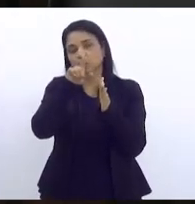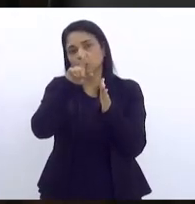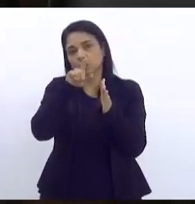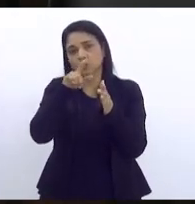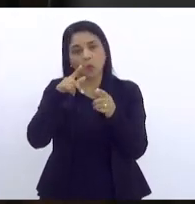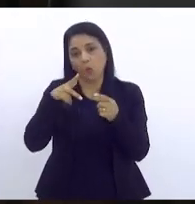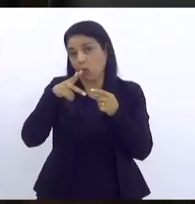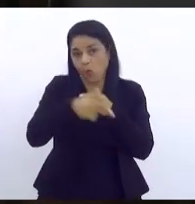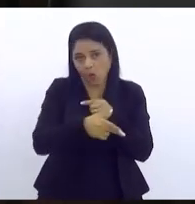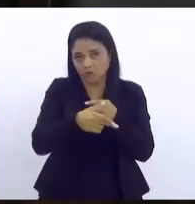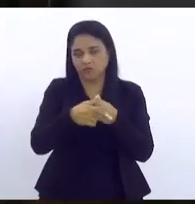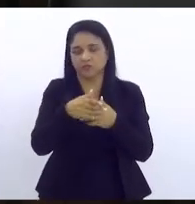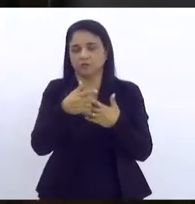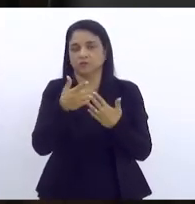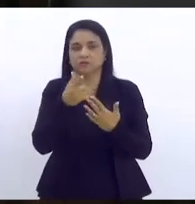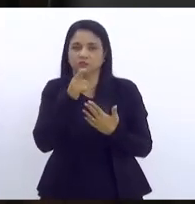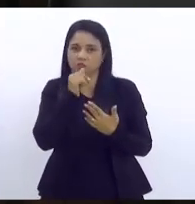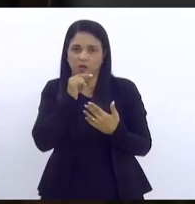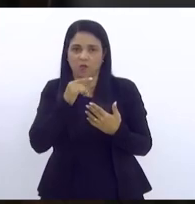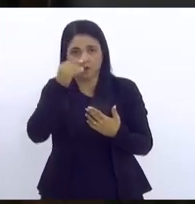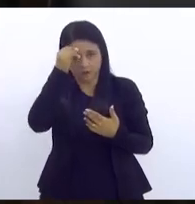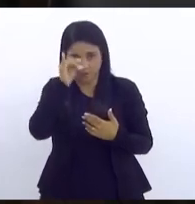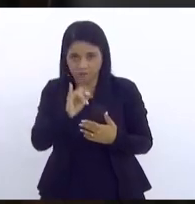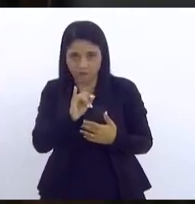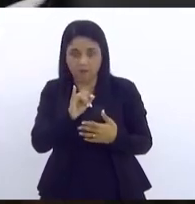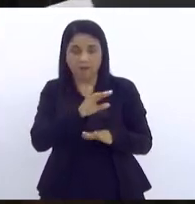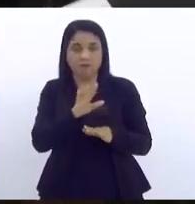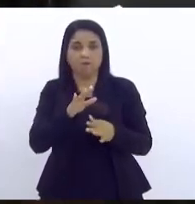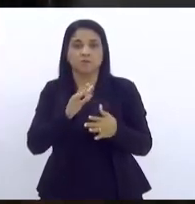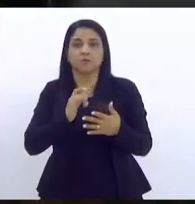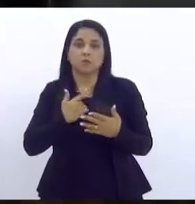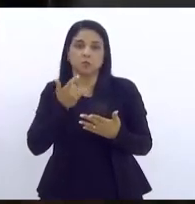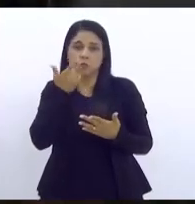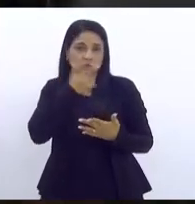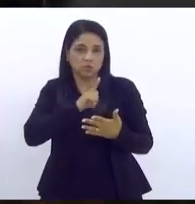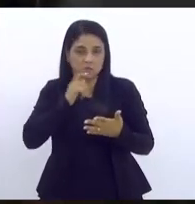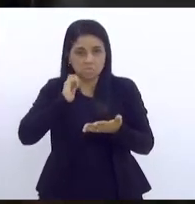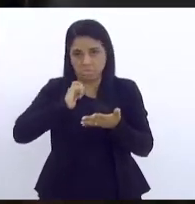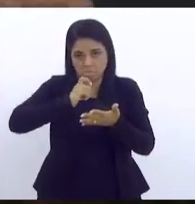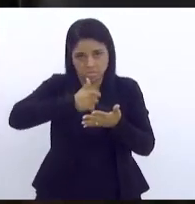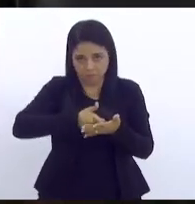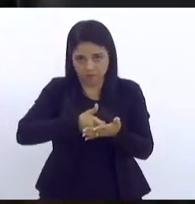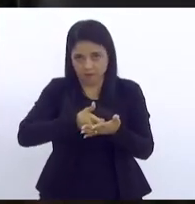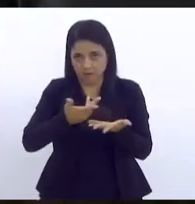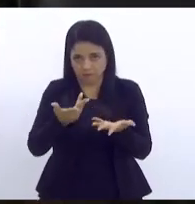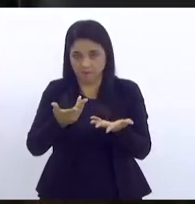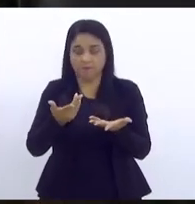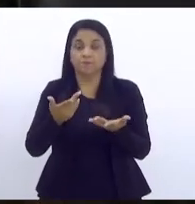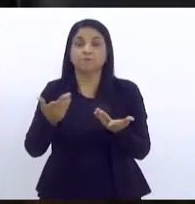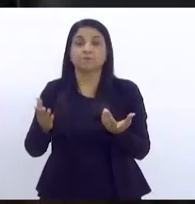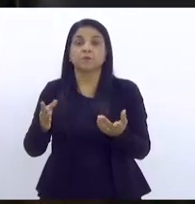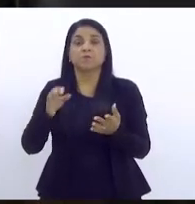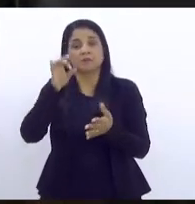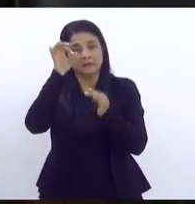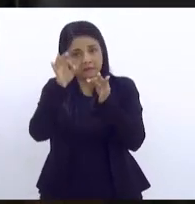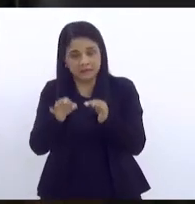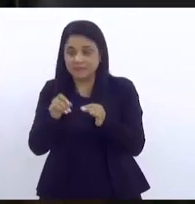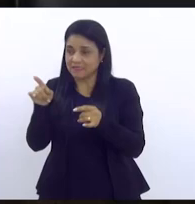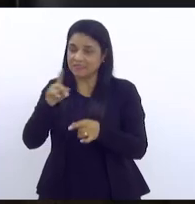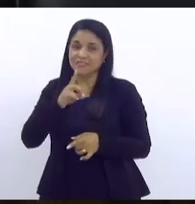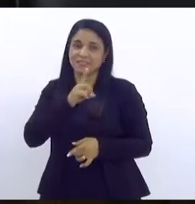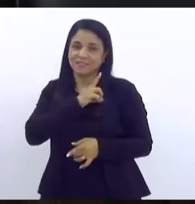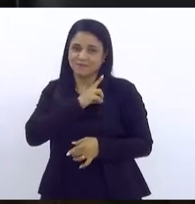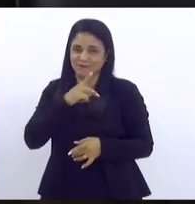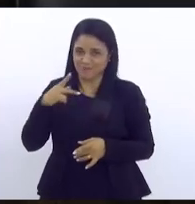abastecimento para esses que não conseguirem arcar com as tarifas eh mas tá aqui com certeza senhor defensor no